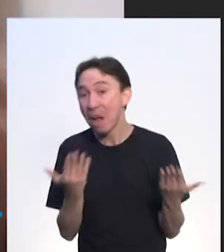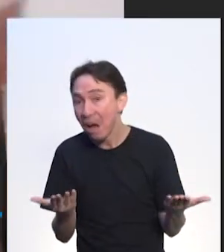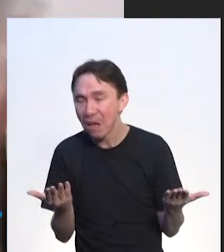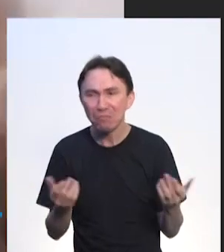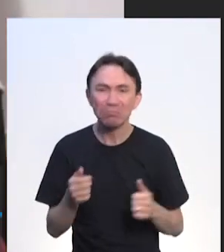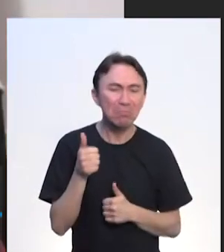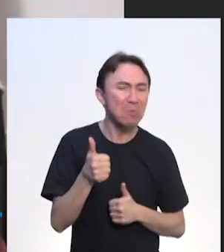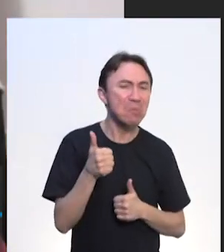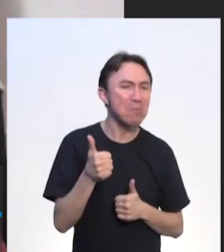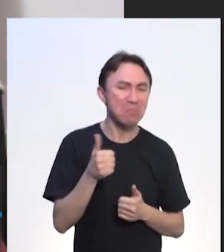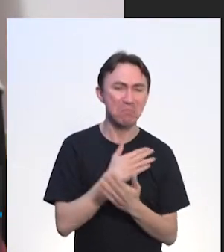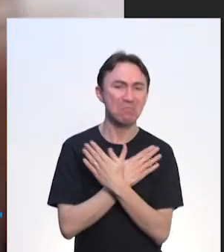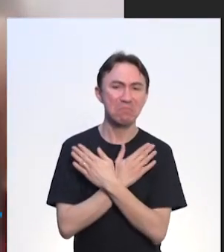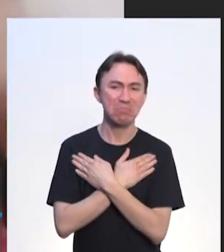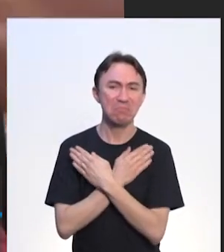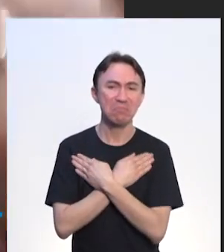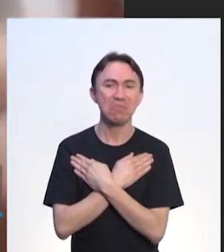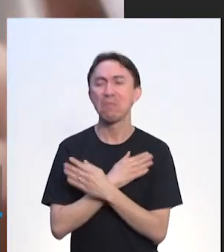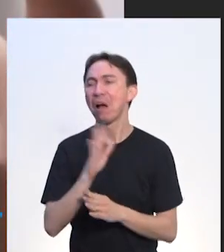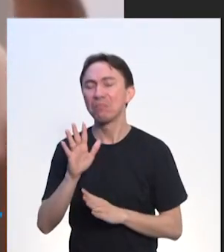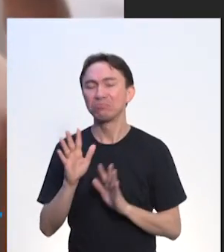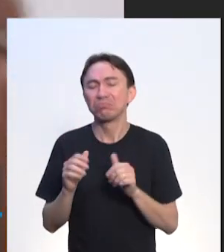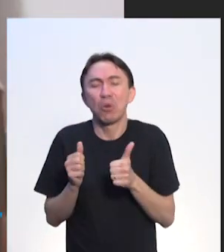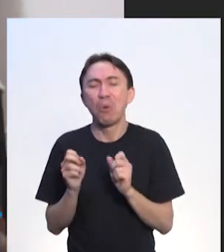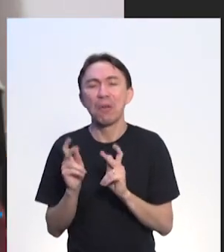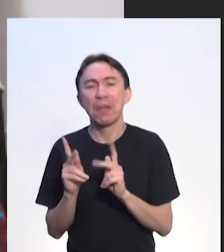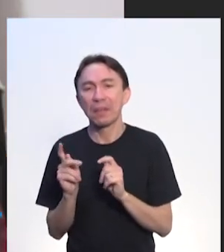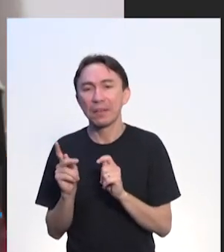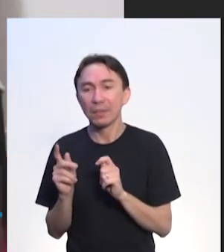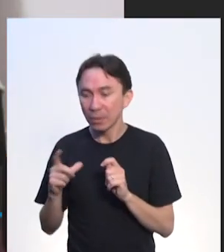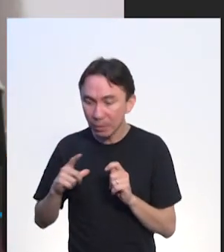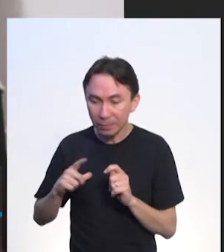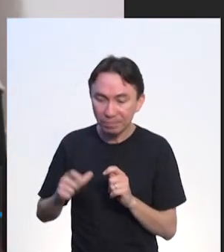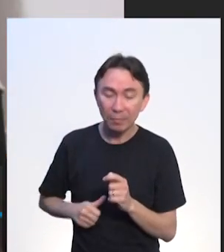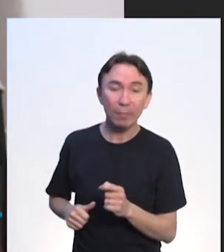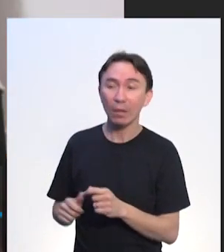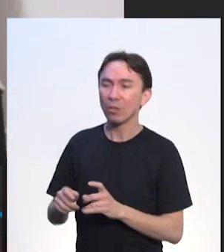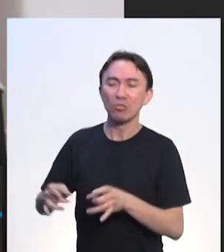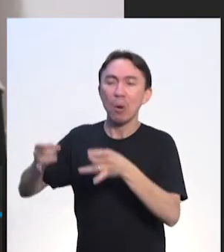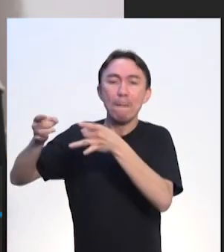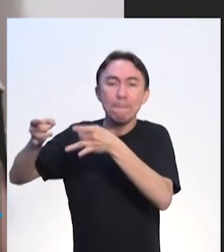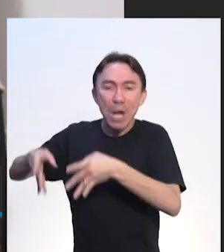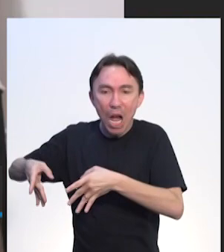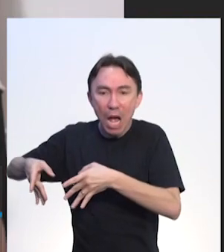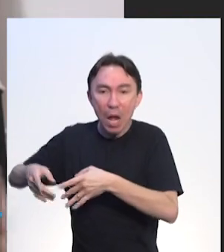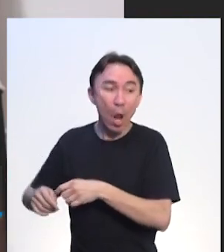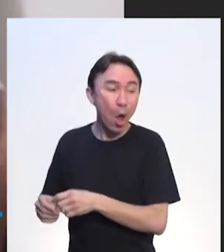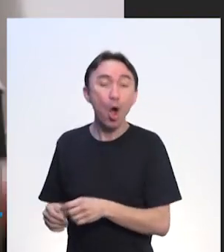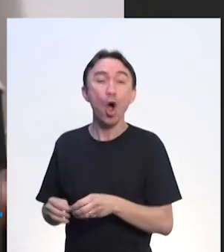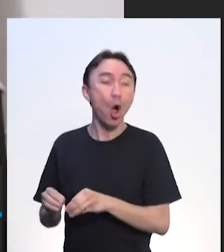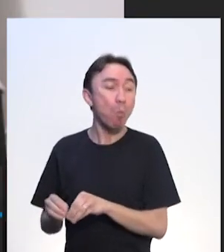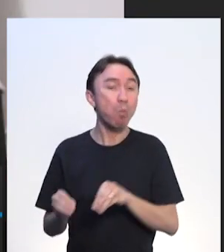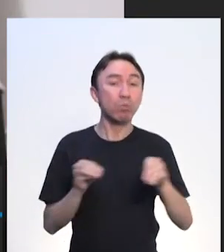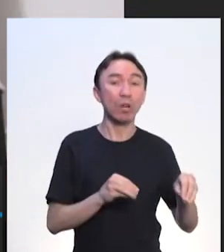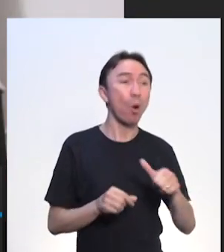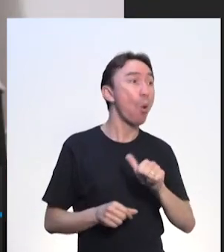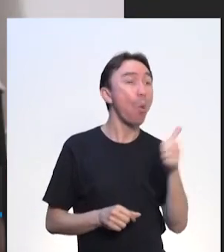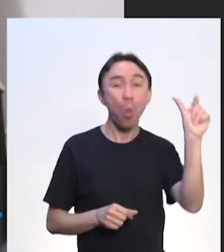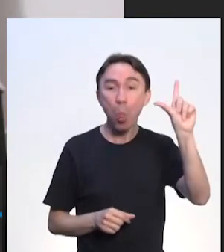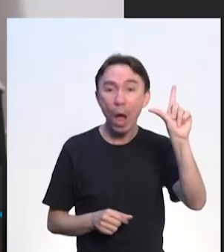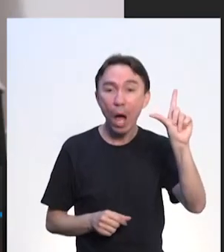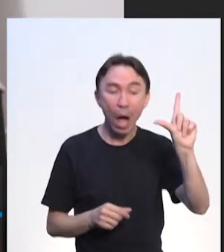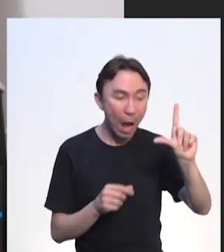eu me demiti da empresa que eu trabalho para ir trabalhar em outra. No tempo entre o fim de um contrato e o início do outro, eu vou estar